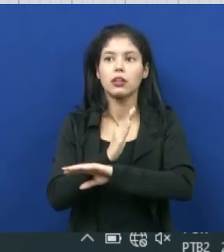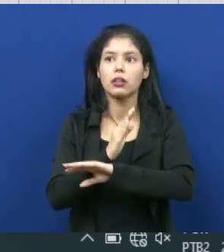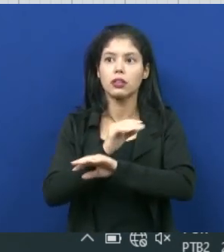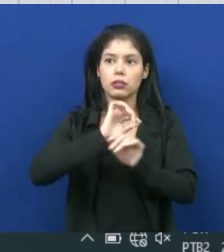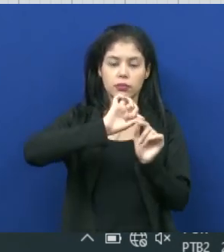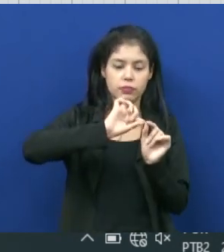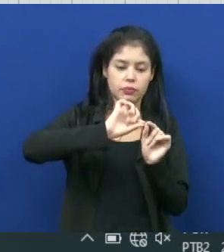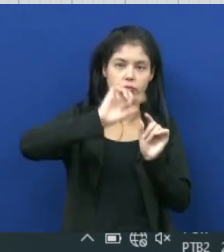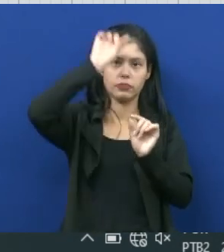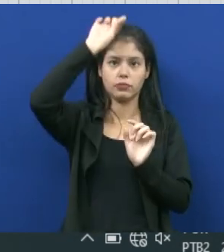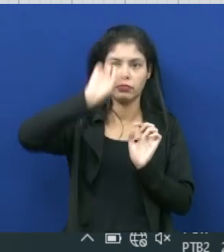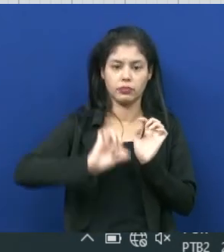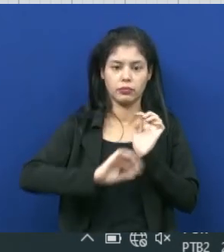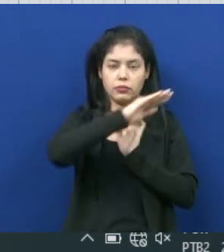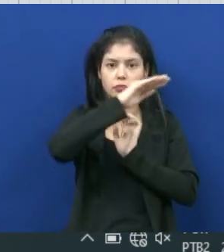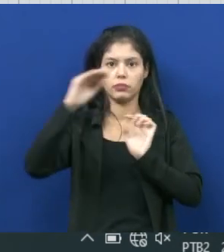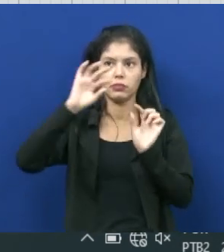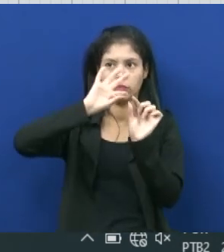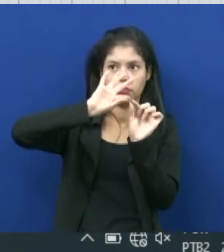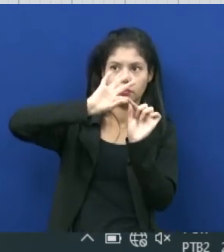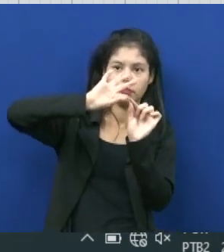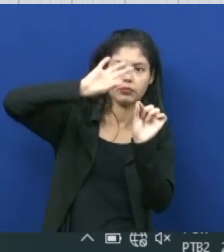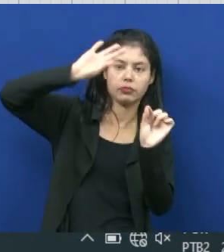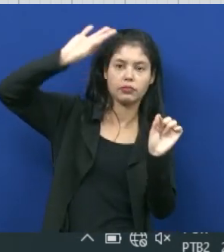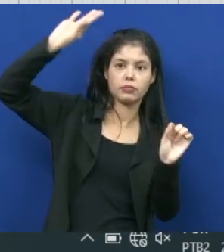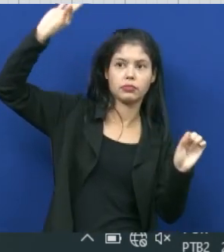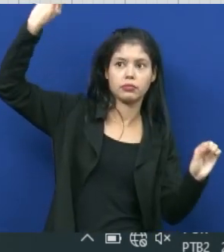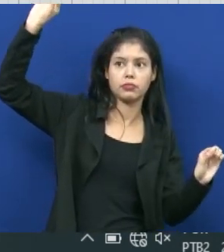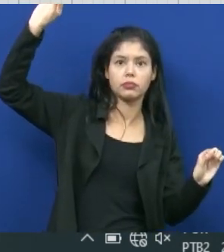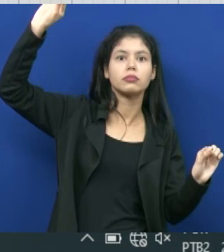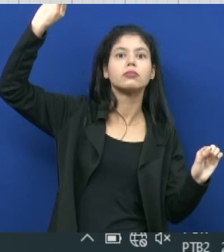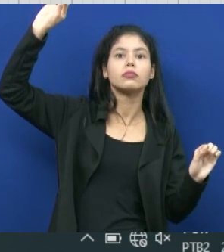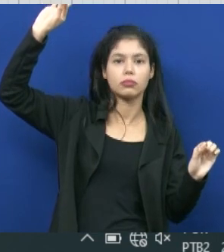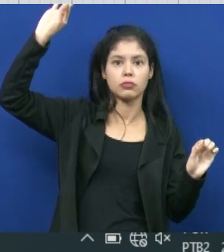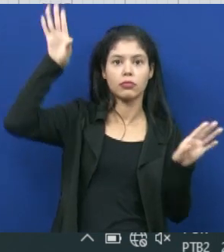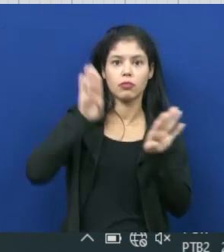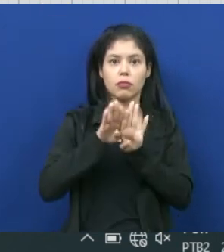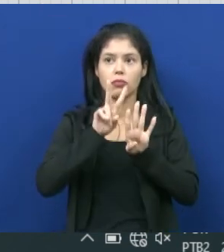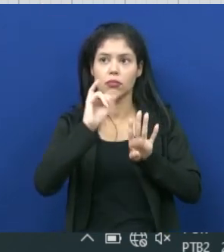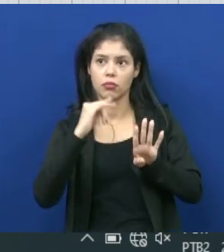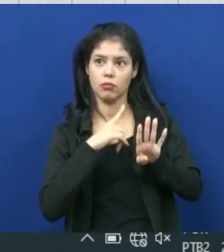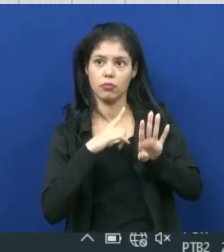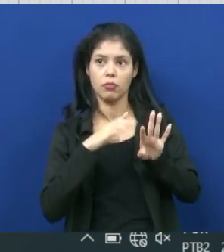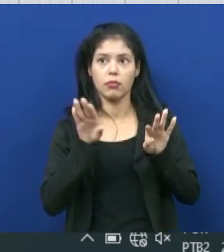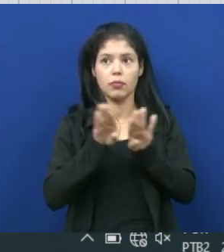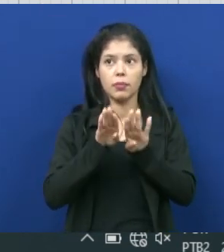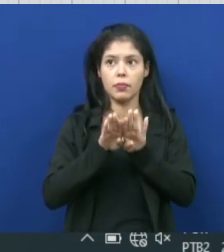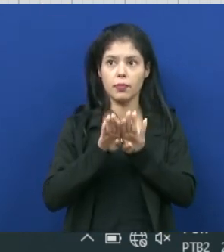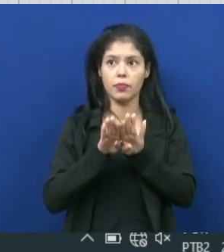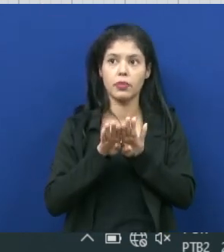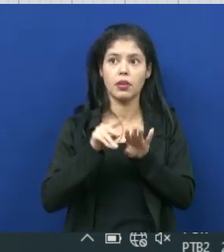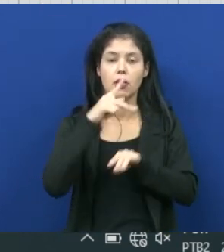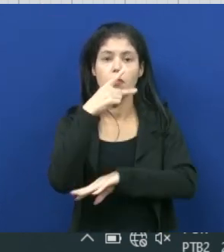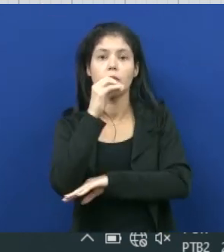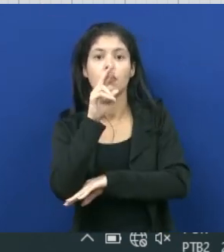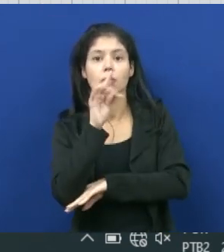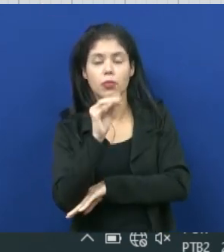menos 1 e 0, 0 do y a menos 1 do x, e passa pelo